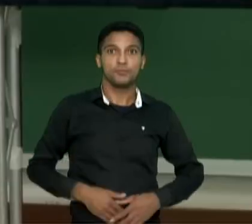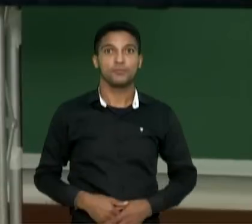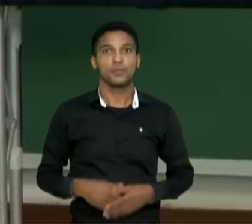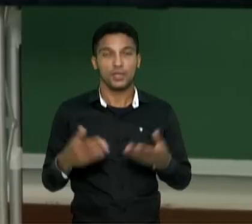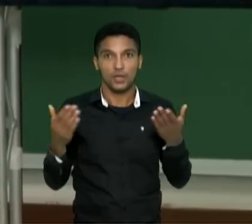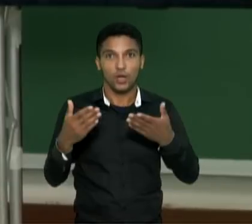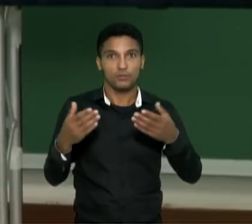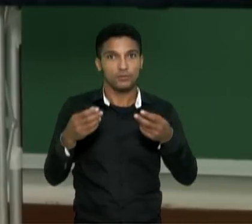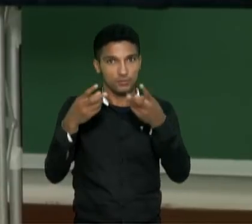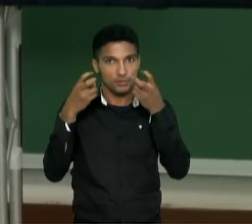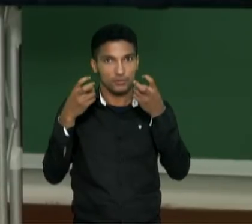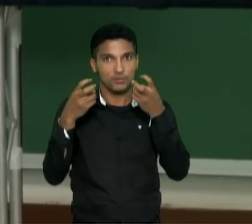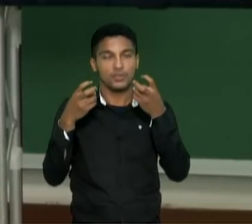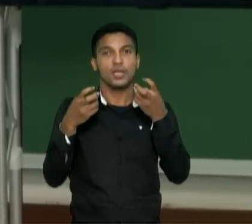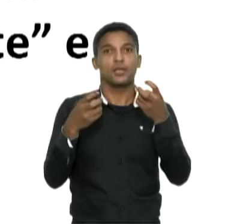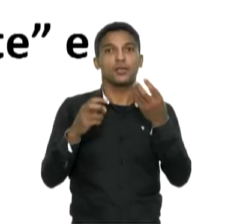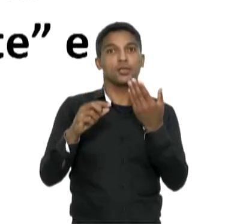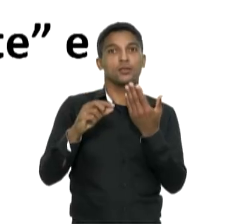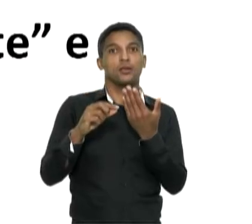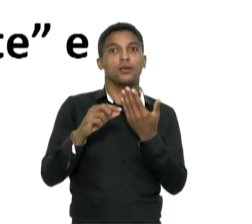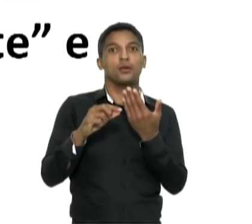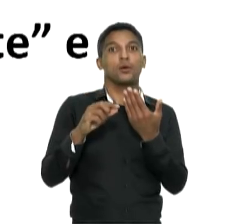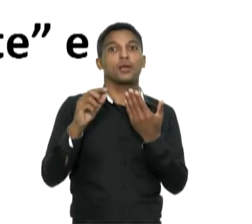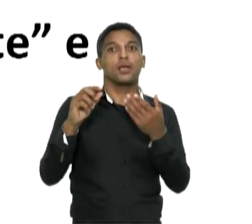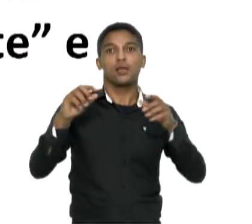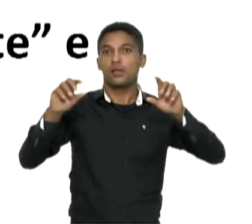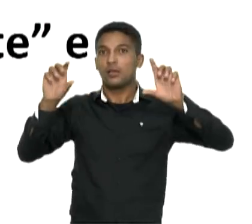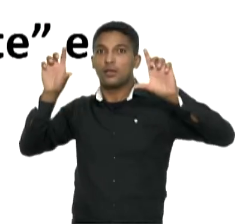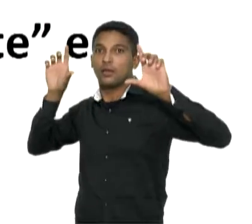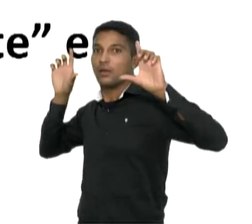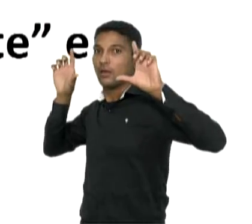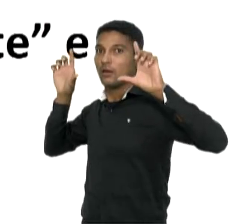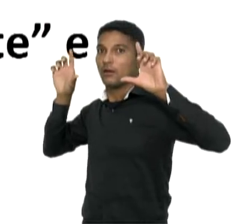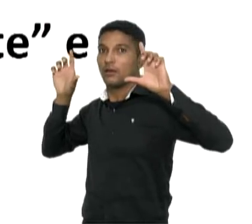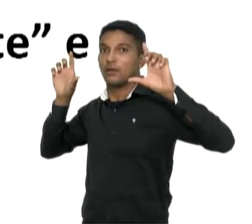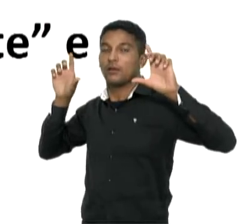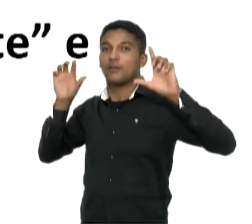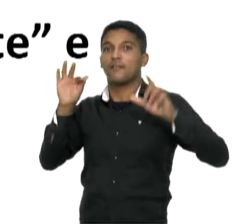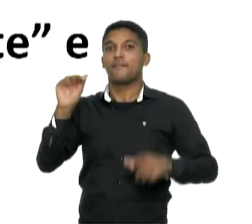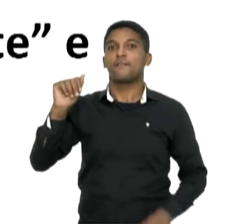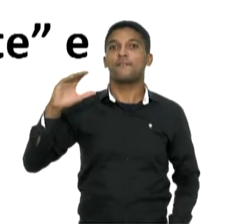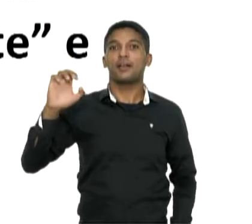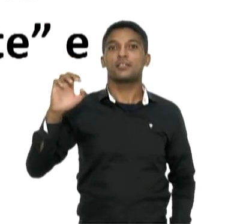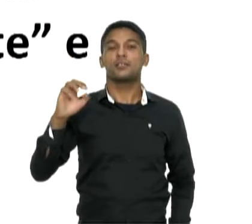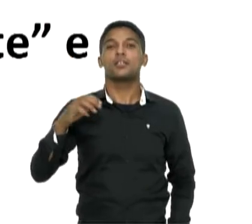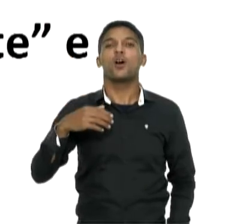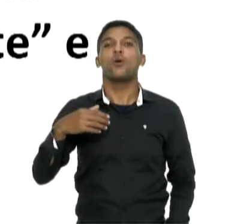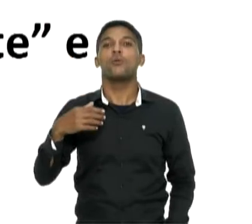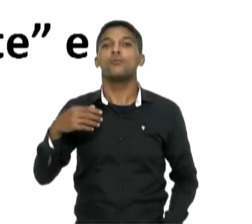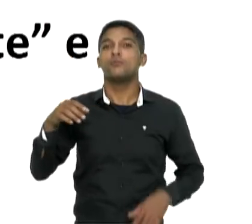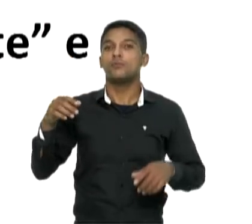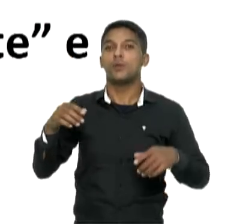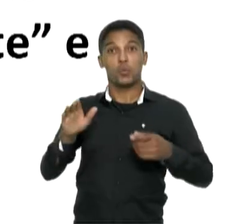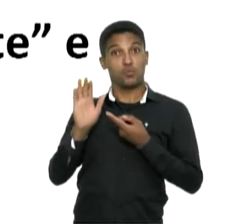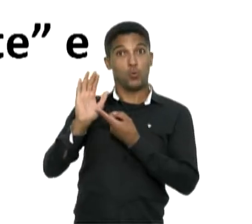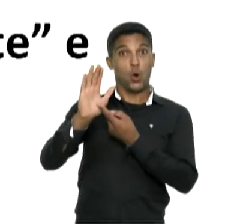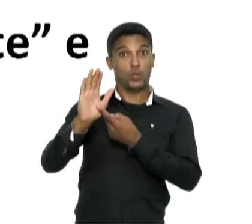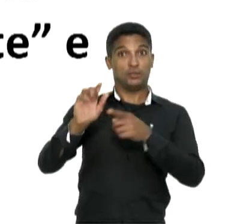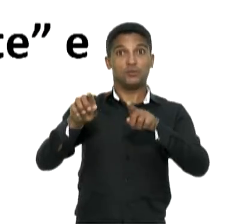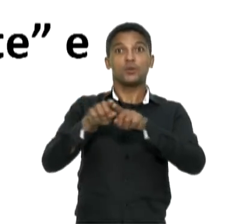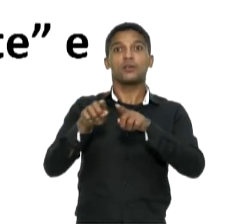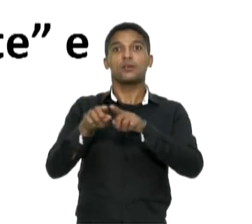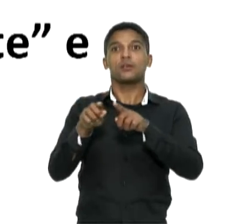possíveis. Davi e Michelangelo, posição e face mais serenos, contemplativo, exposição da beleza física e